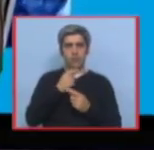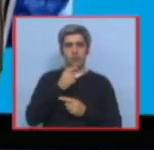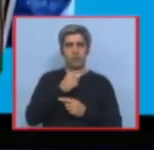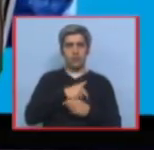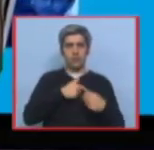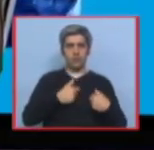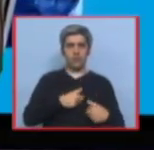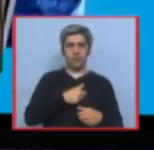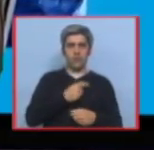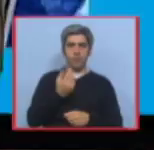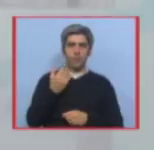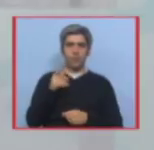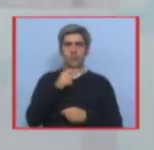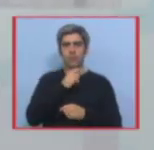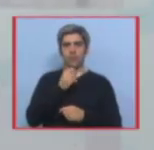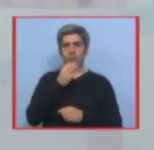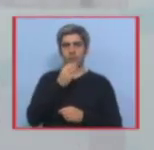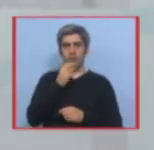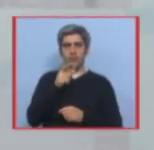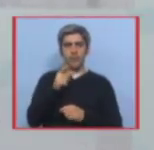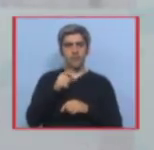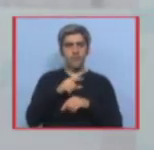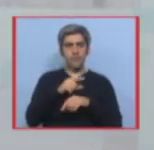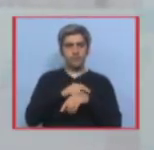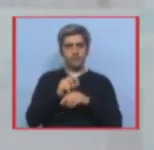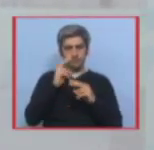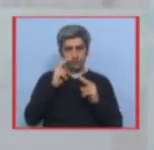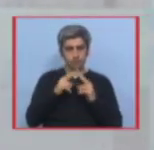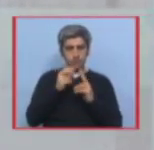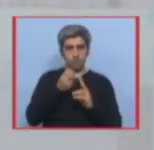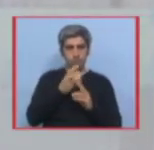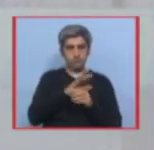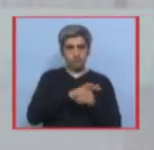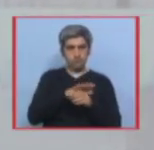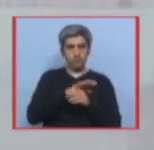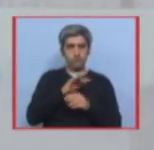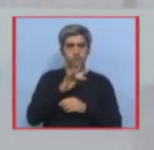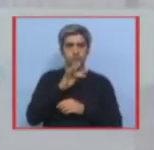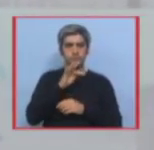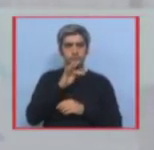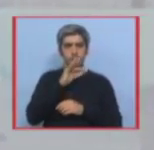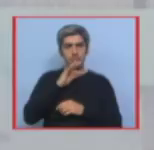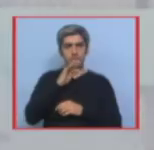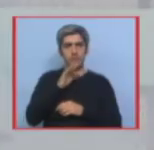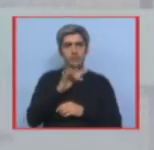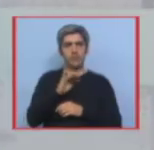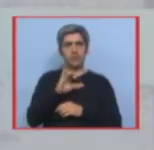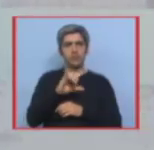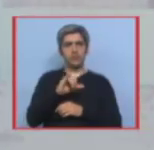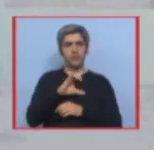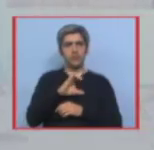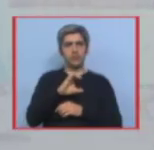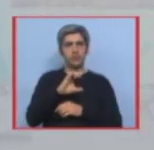o coração. Há pouco o Padre Armindo Carvalho falou nessa ocasião de encontro entre os vários ramos da família franciscana. O futuro